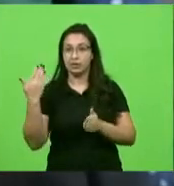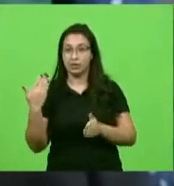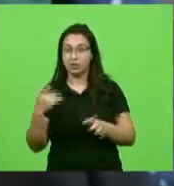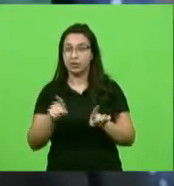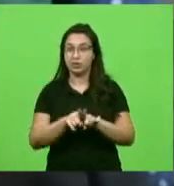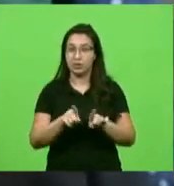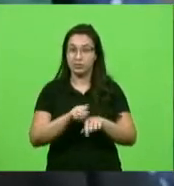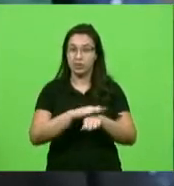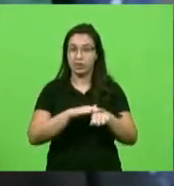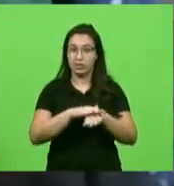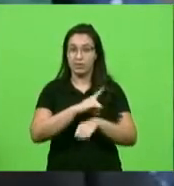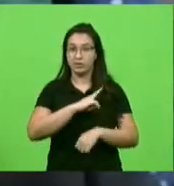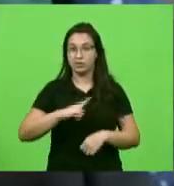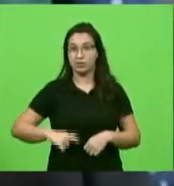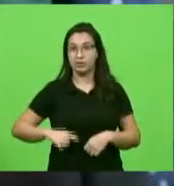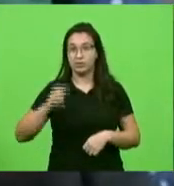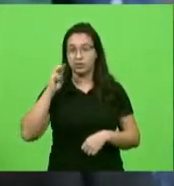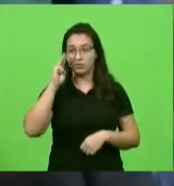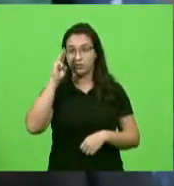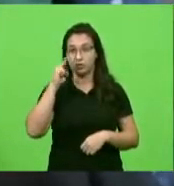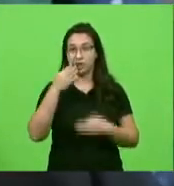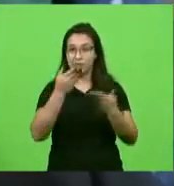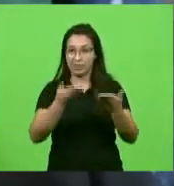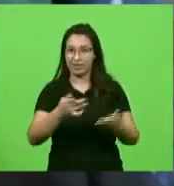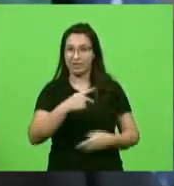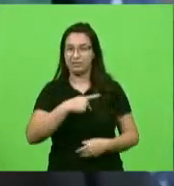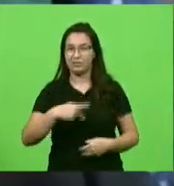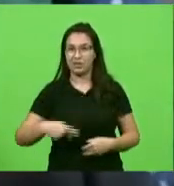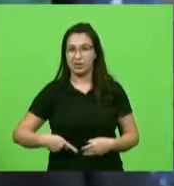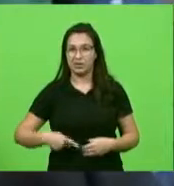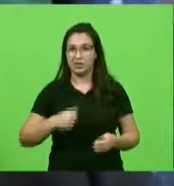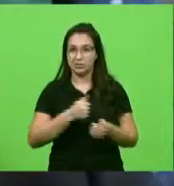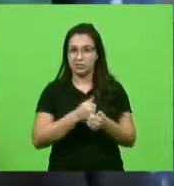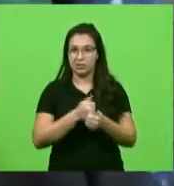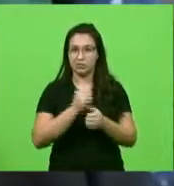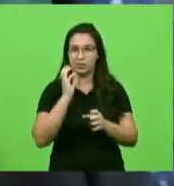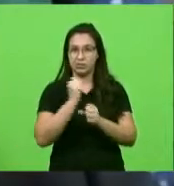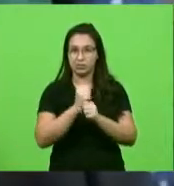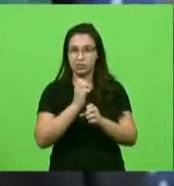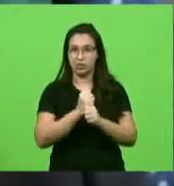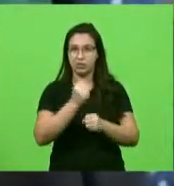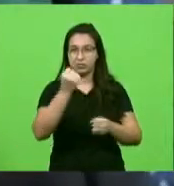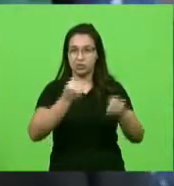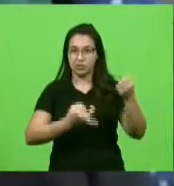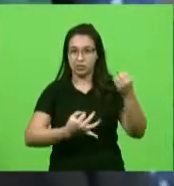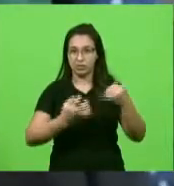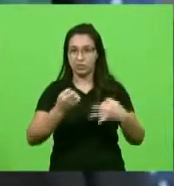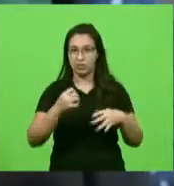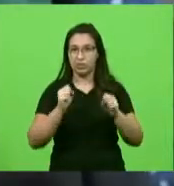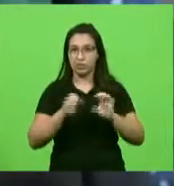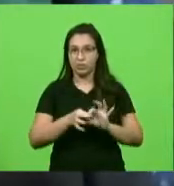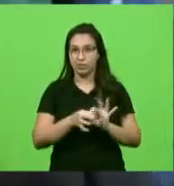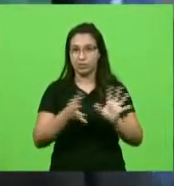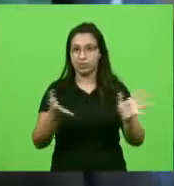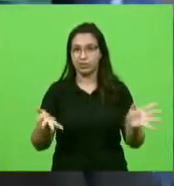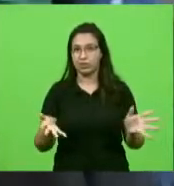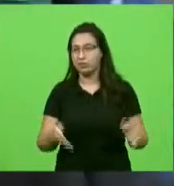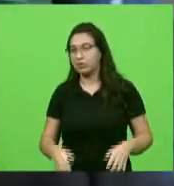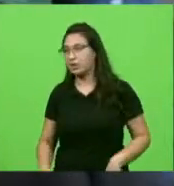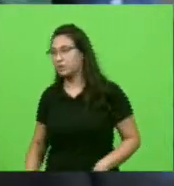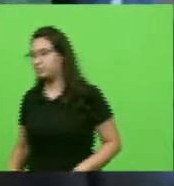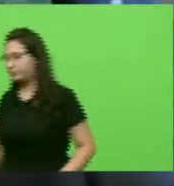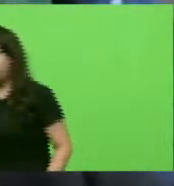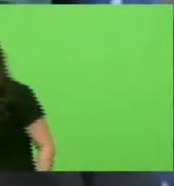com o senhor governador do Estado, este presidente colocou o Tribunal de Contas à disposição da gravação